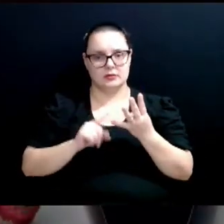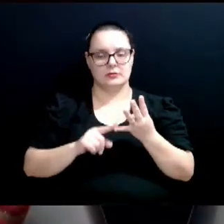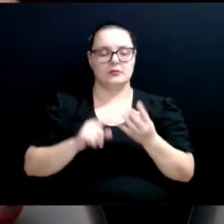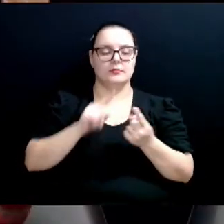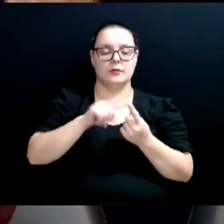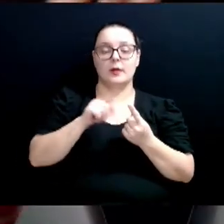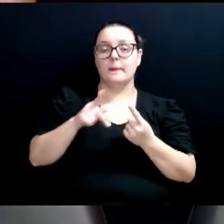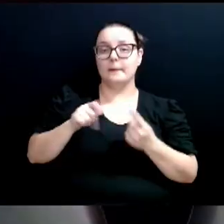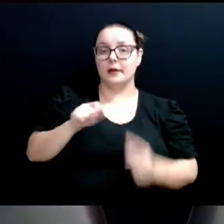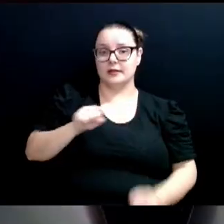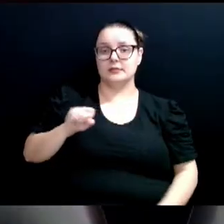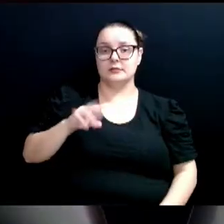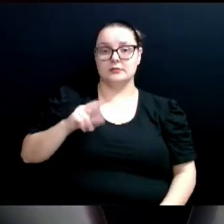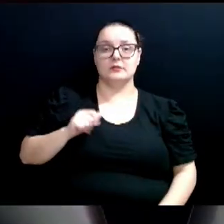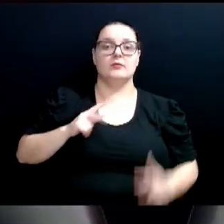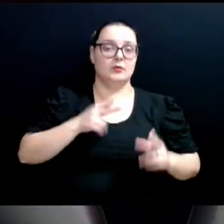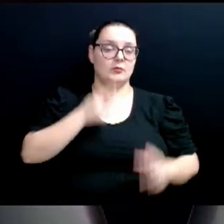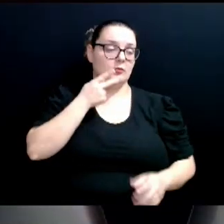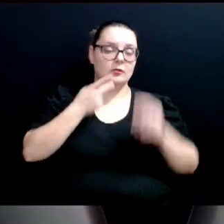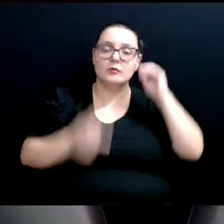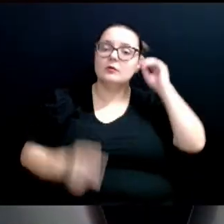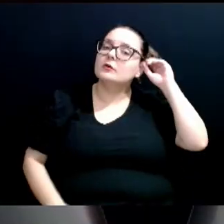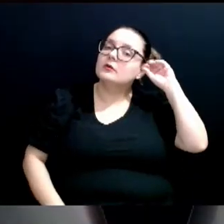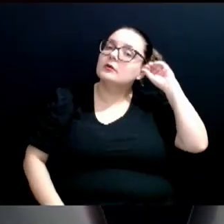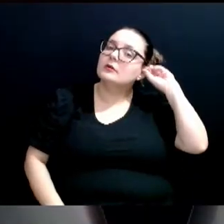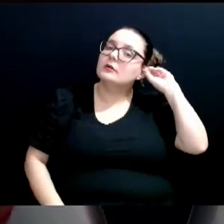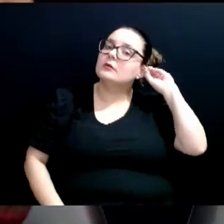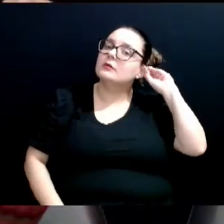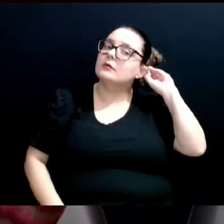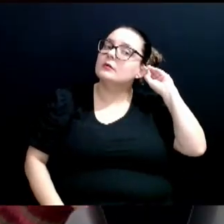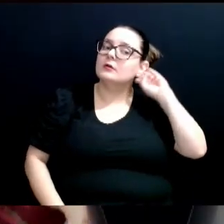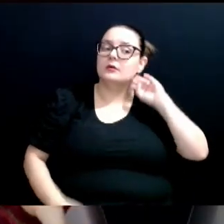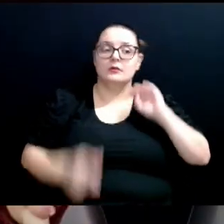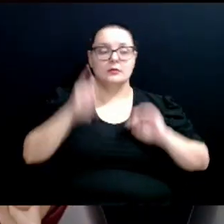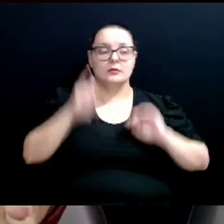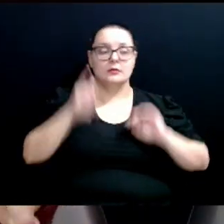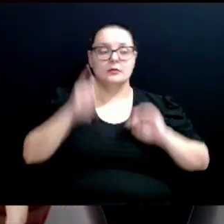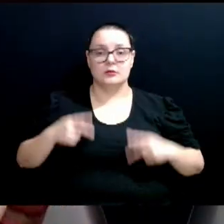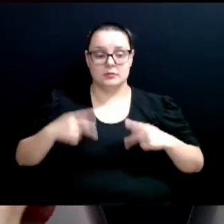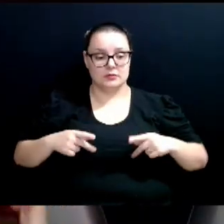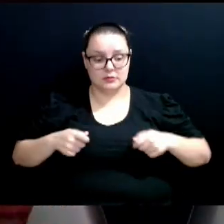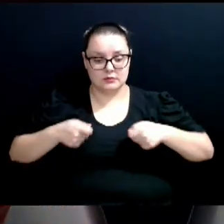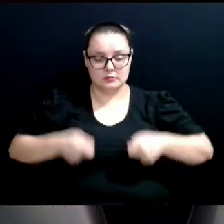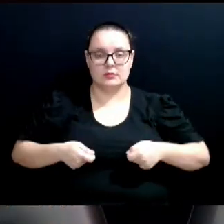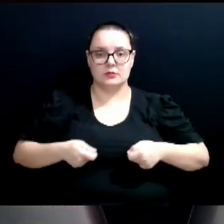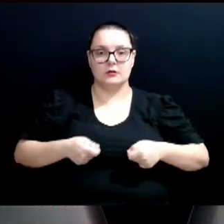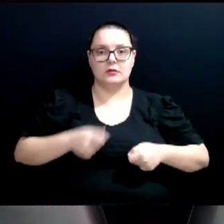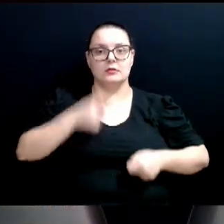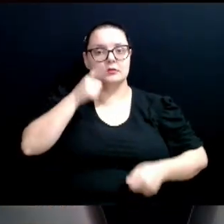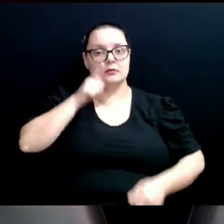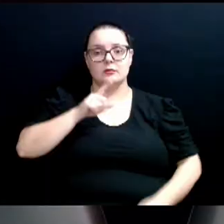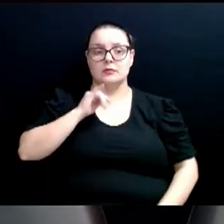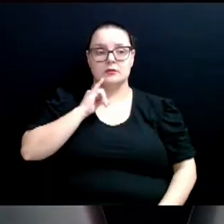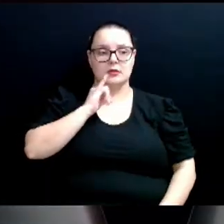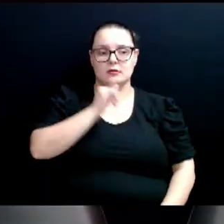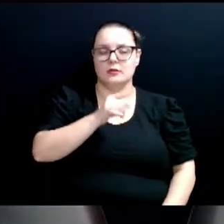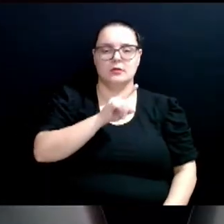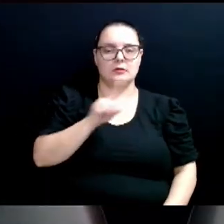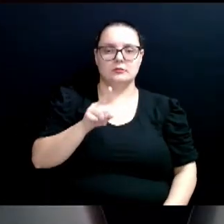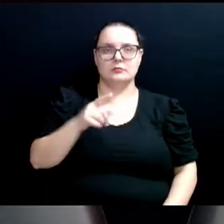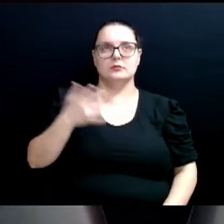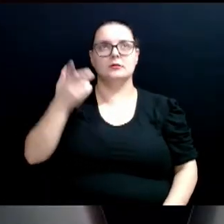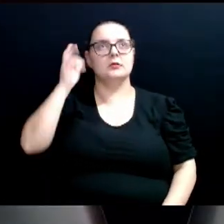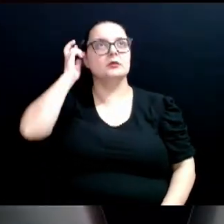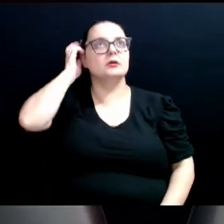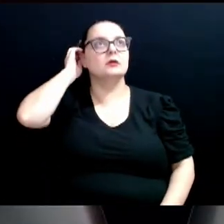gente estava falando sobre talvez a pessoa que não consiga se posicionar, é a pessoa que não consegue dizer não. Então ela acaba sendo muito